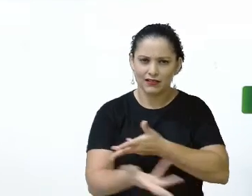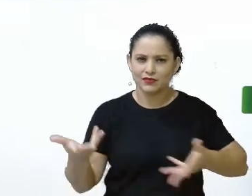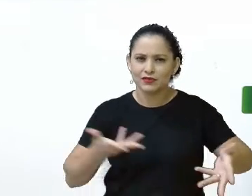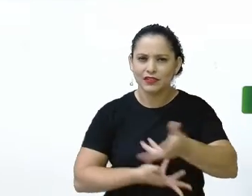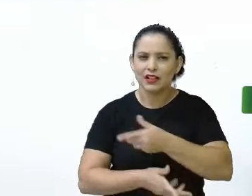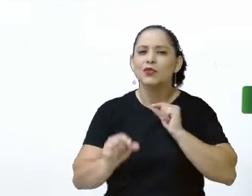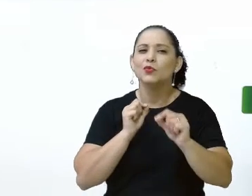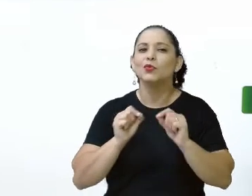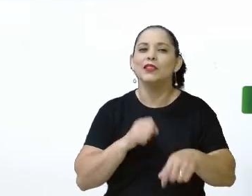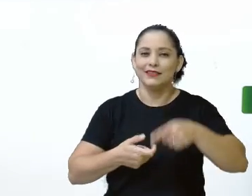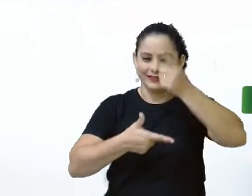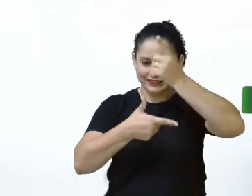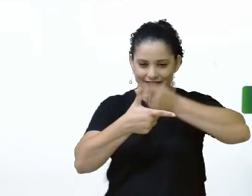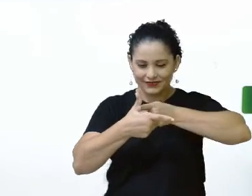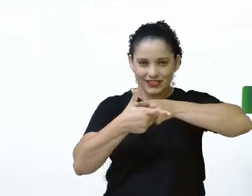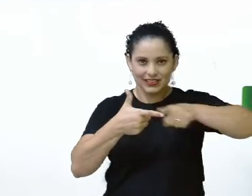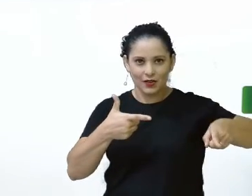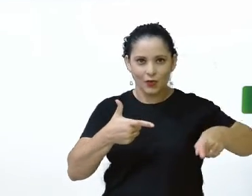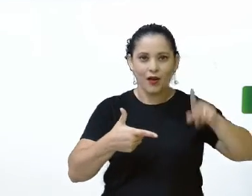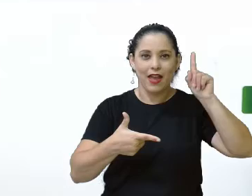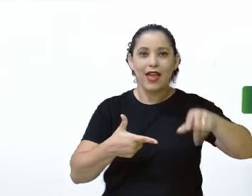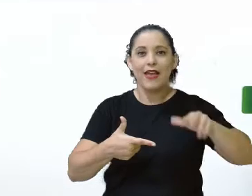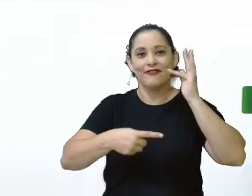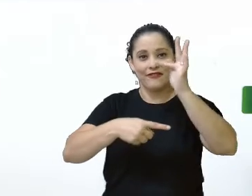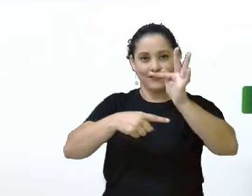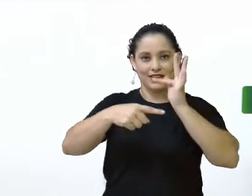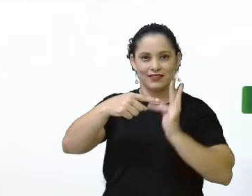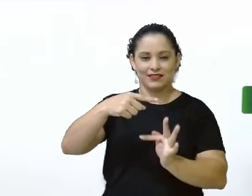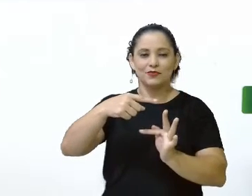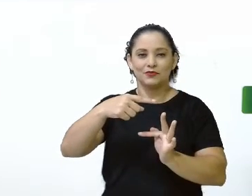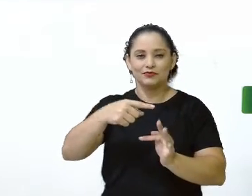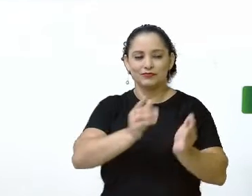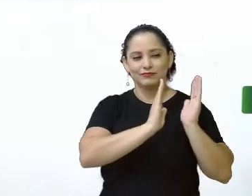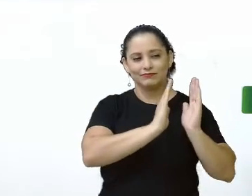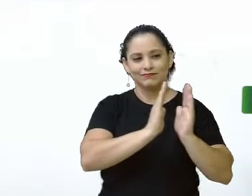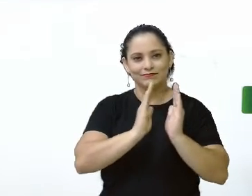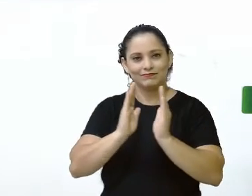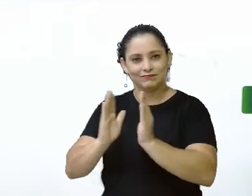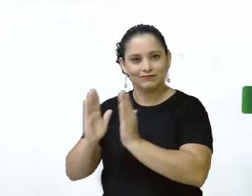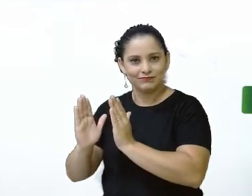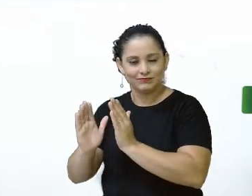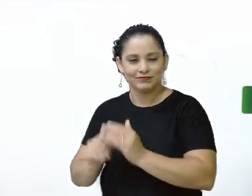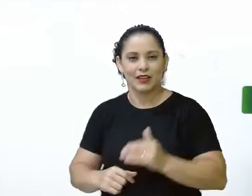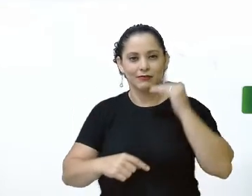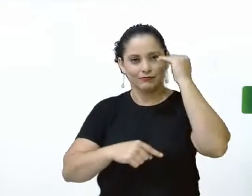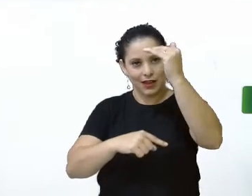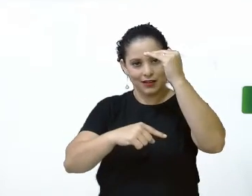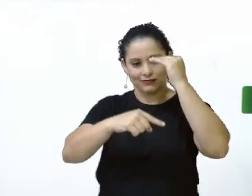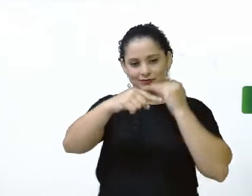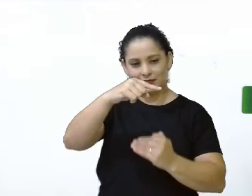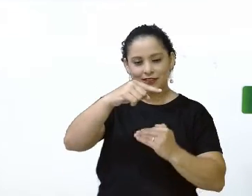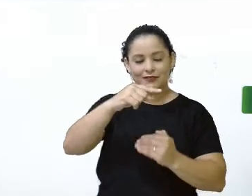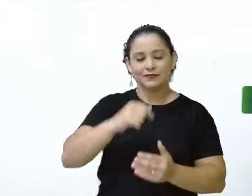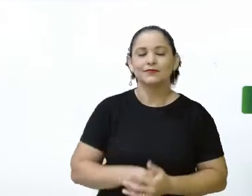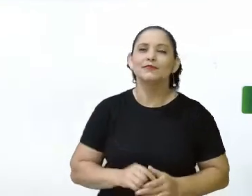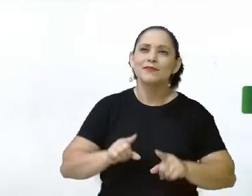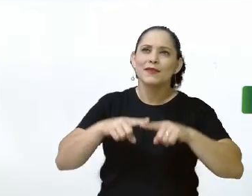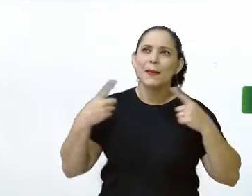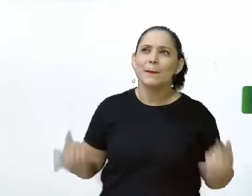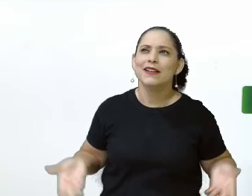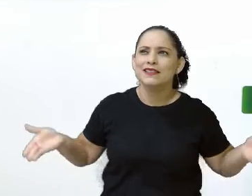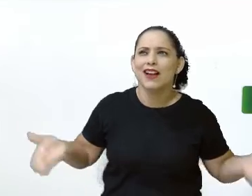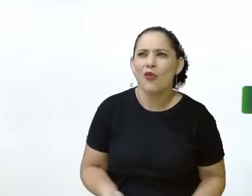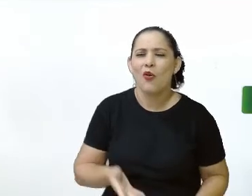Fracionar, que também é fazer a divisão em parte. Professora, pelo amor de Deus, a senhora já vai